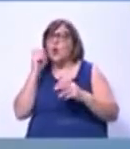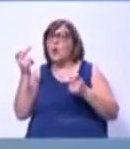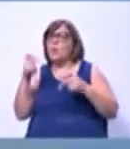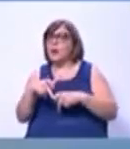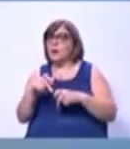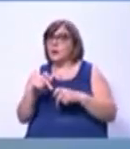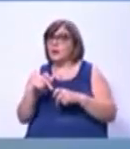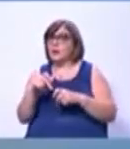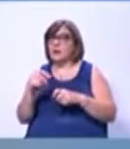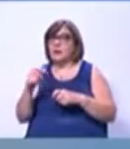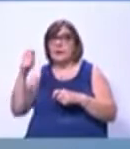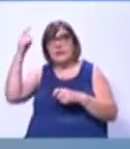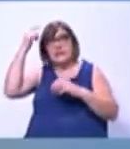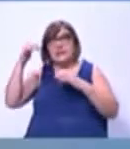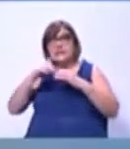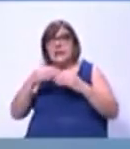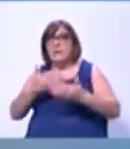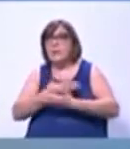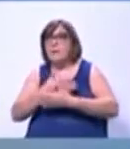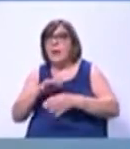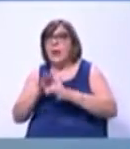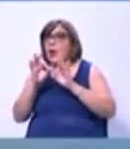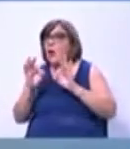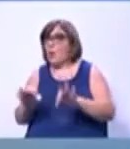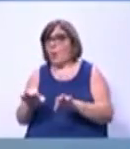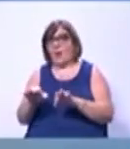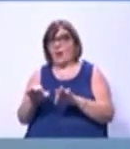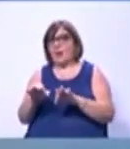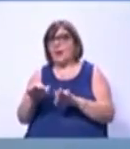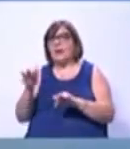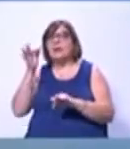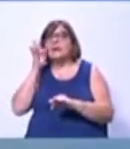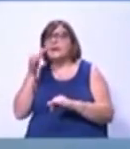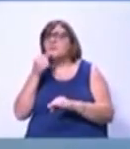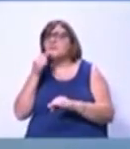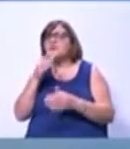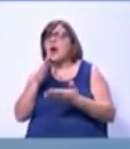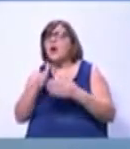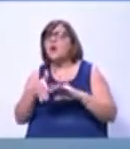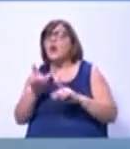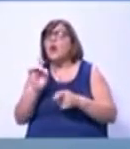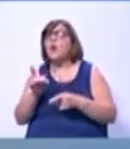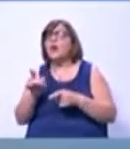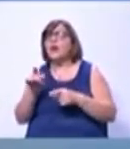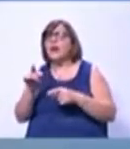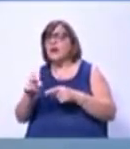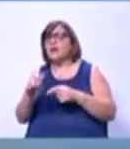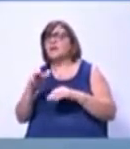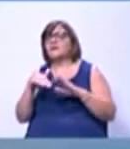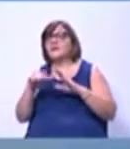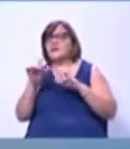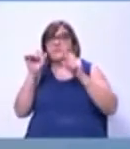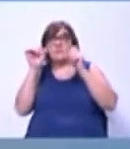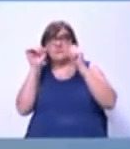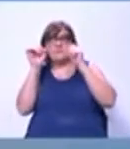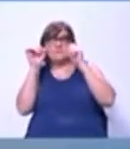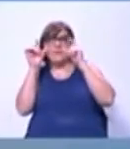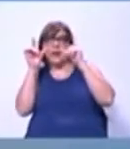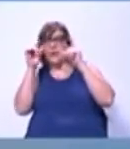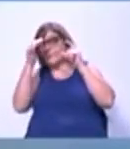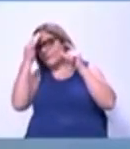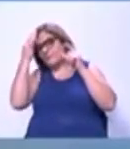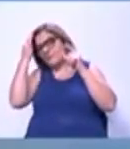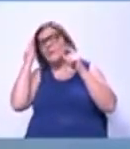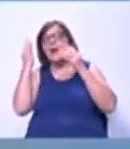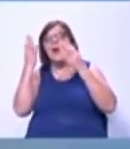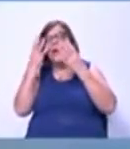parar? O cérebro do bebê vai fazer exatamente a mesma coisa, vai tentar perceber o que é que lhe está a acontecer. Isto vai fazê-lo despertar, não